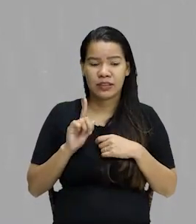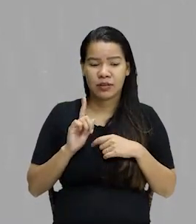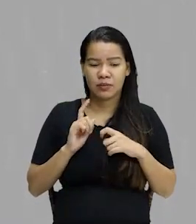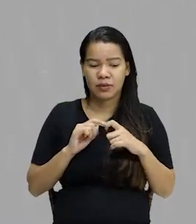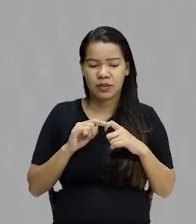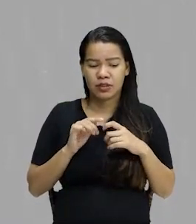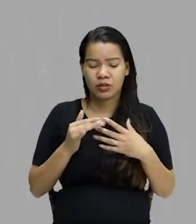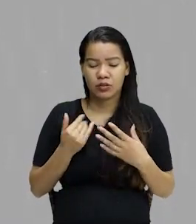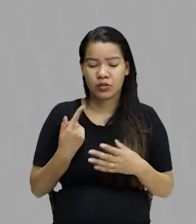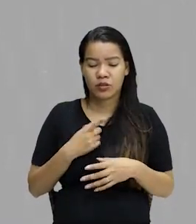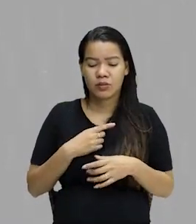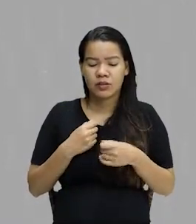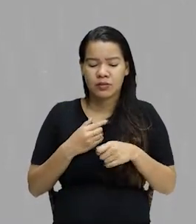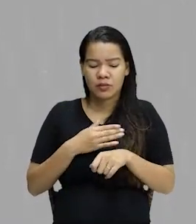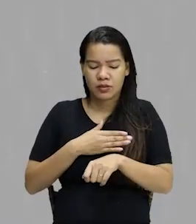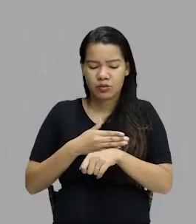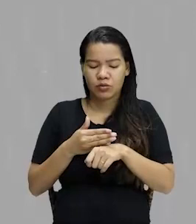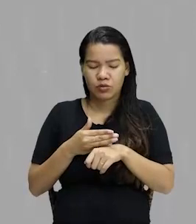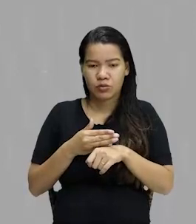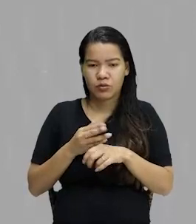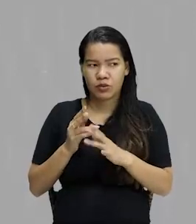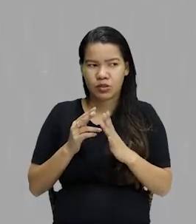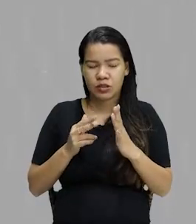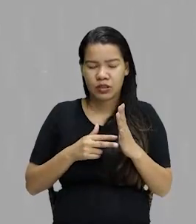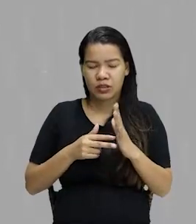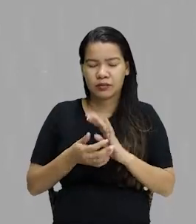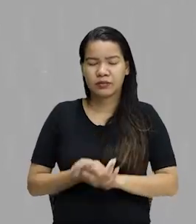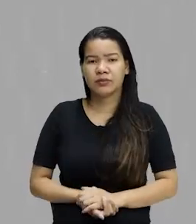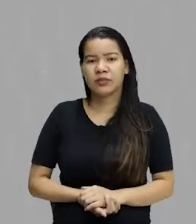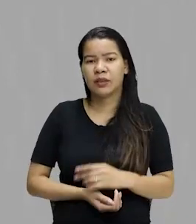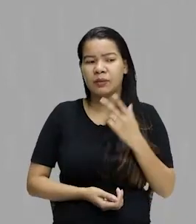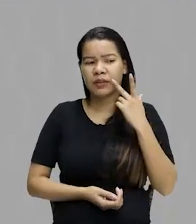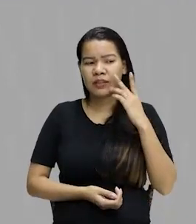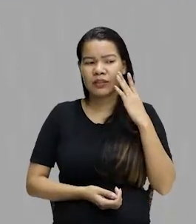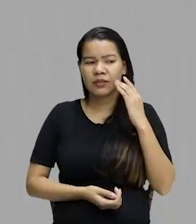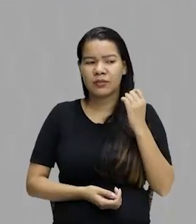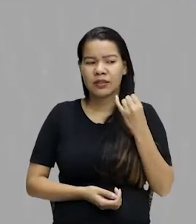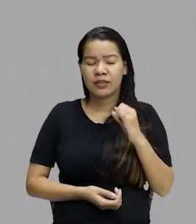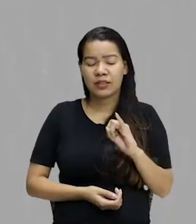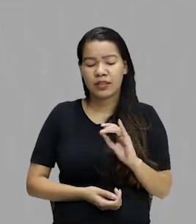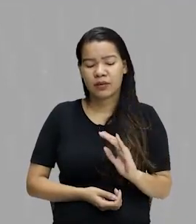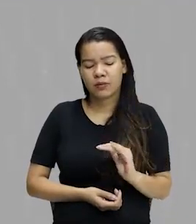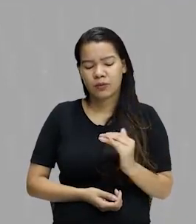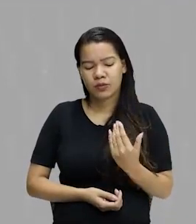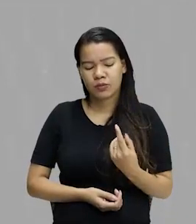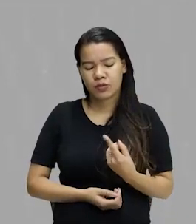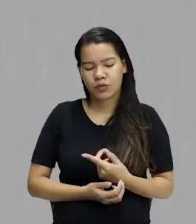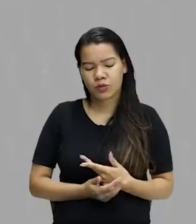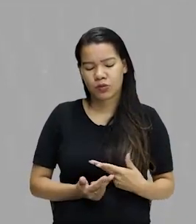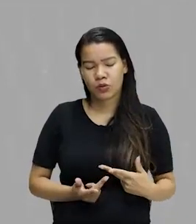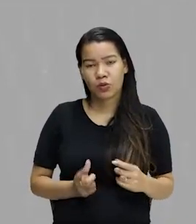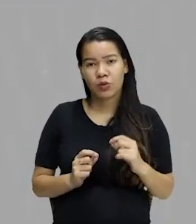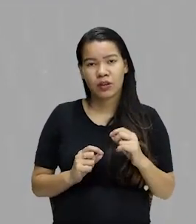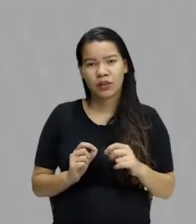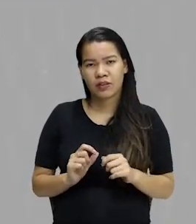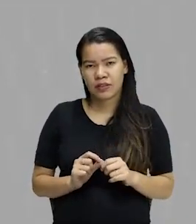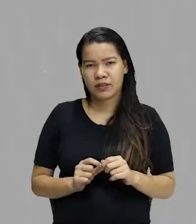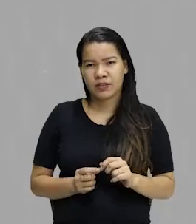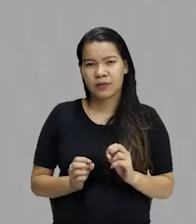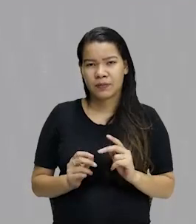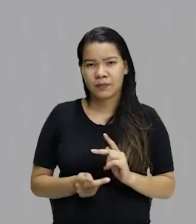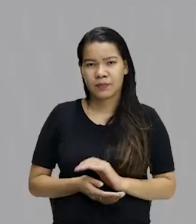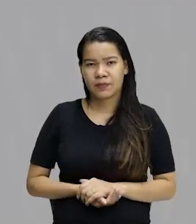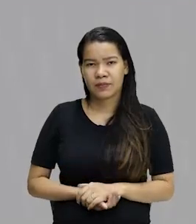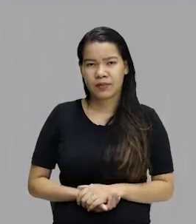precisa ter esse costume, turma, de ler os rótulos para saber se acontecer alguma coisa, o que fazer,